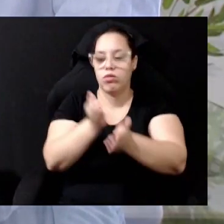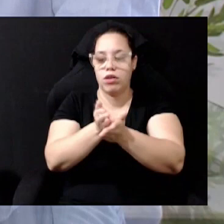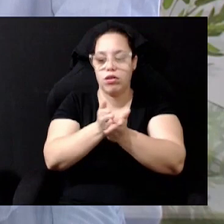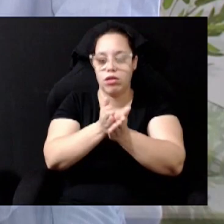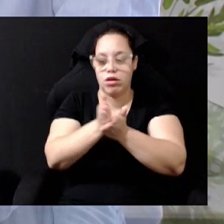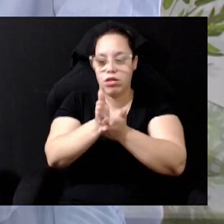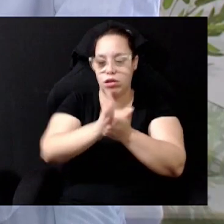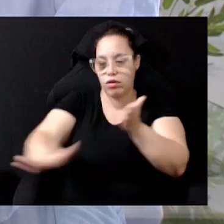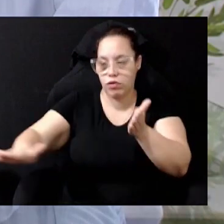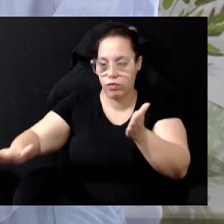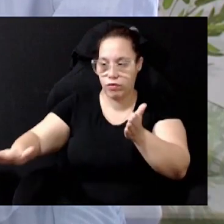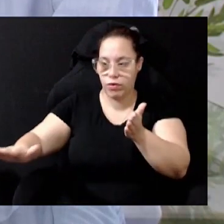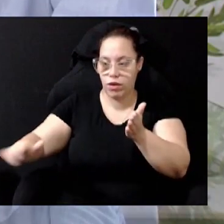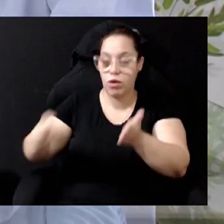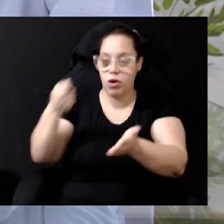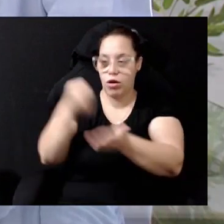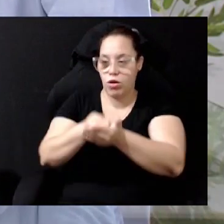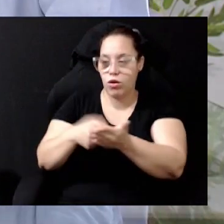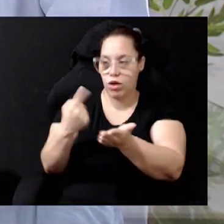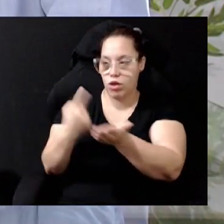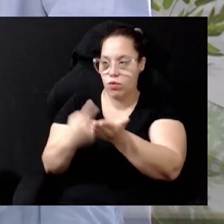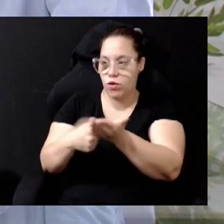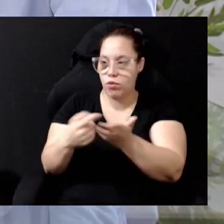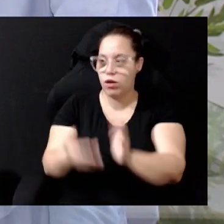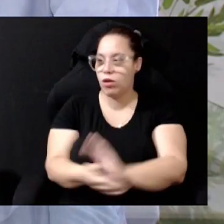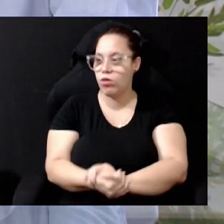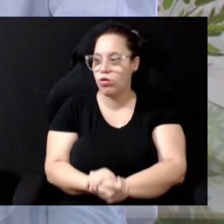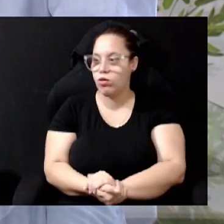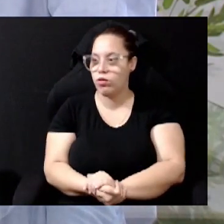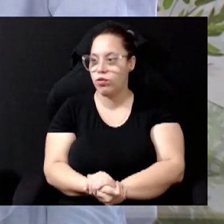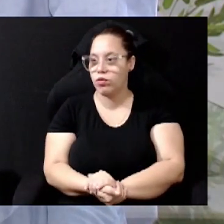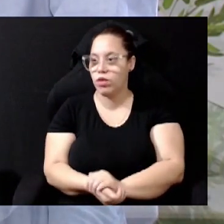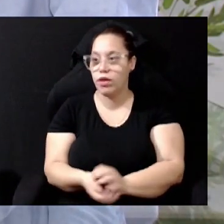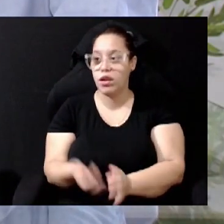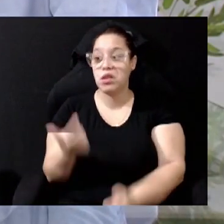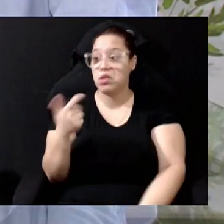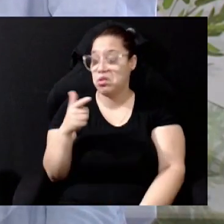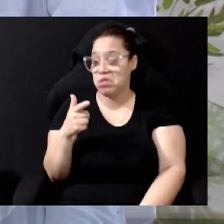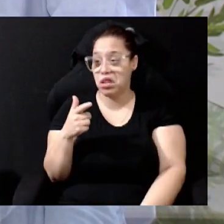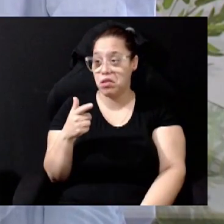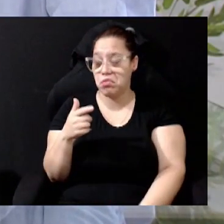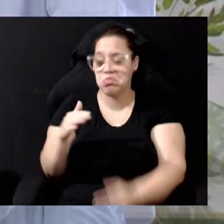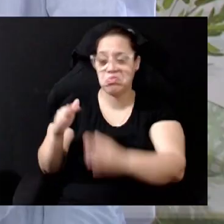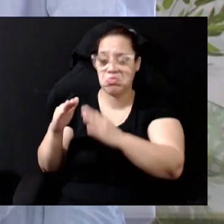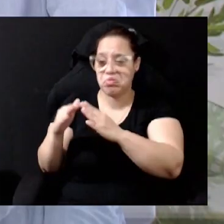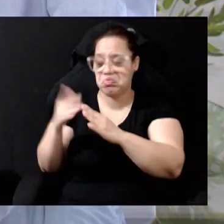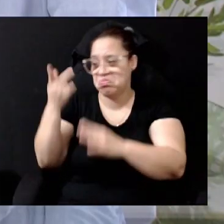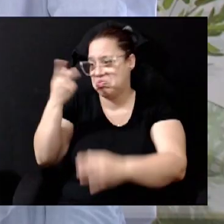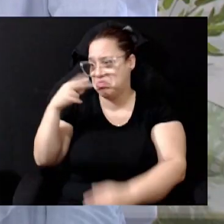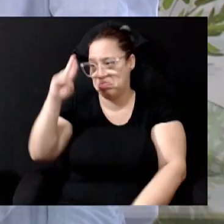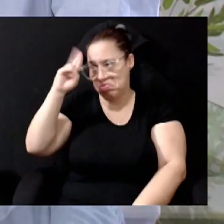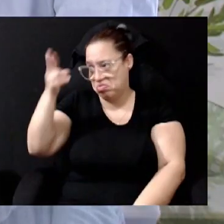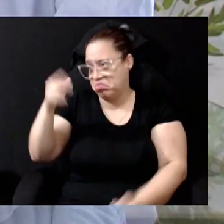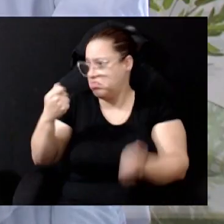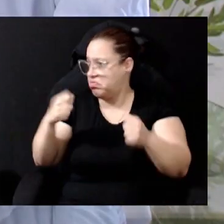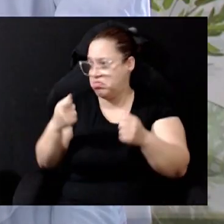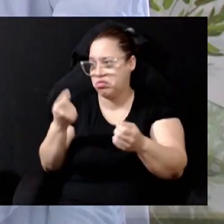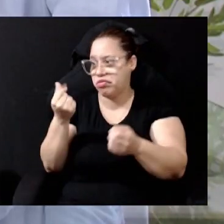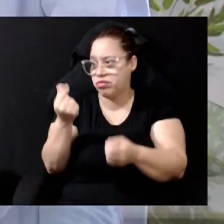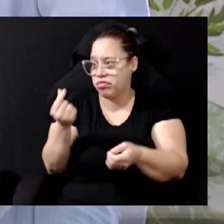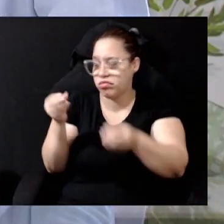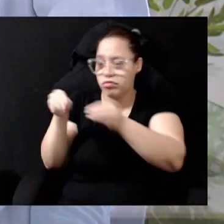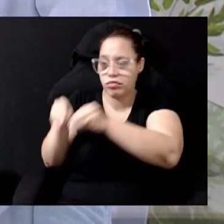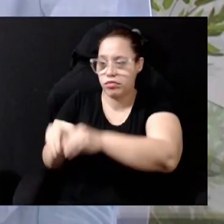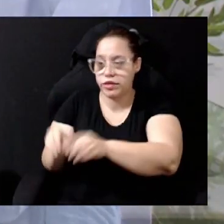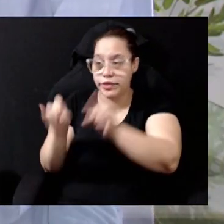esses compromissos. Agora, se a pessoa não tem propriedade, se a pessoa não vai precisar desse dinheiro, e aí as